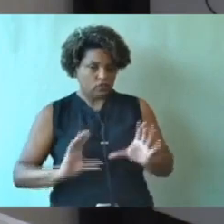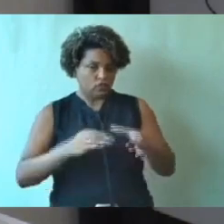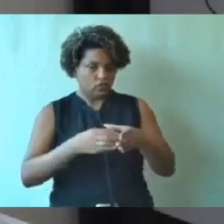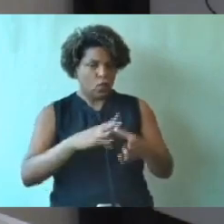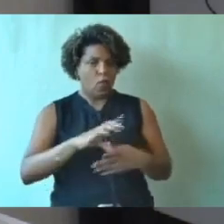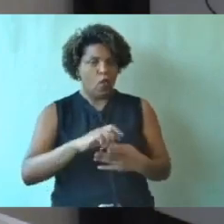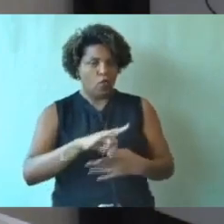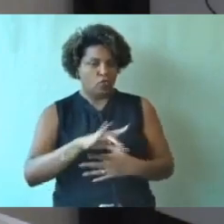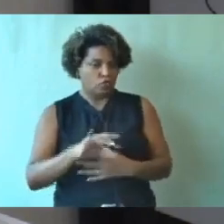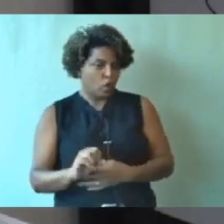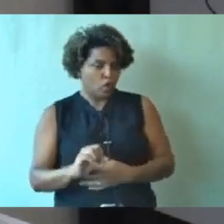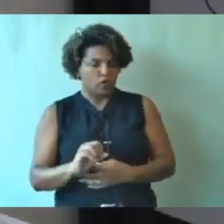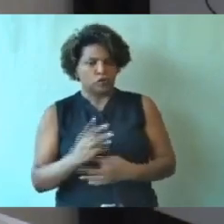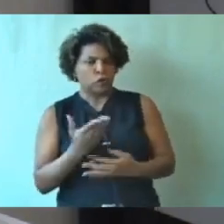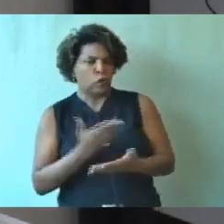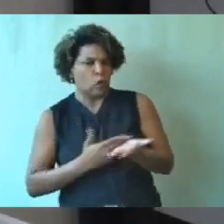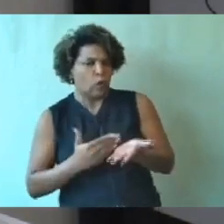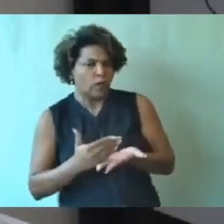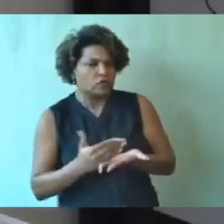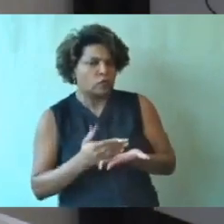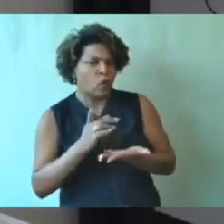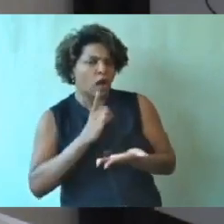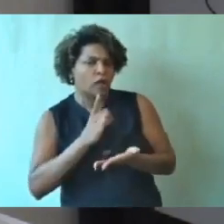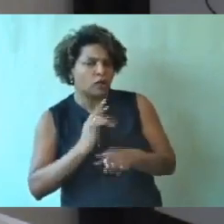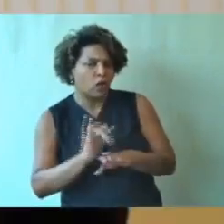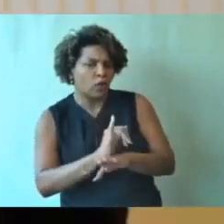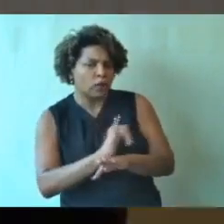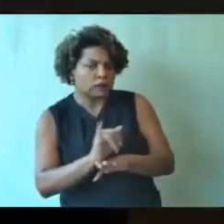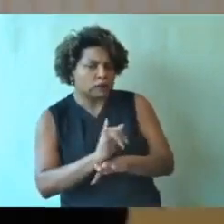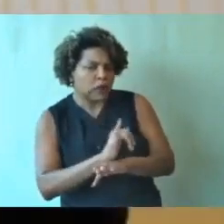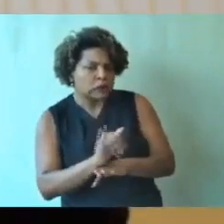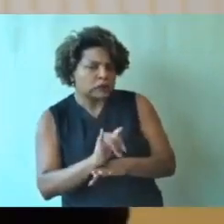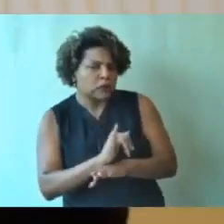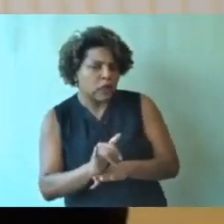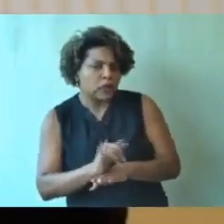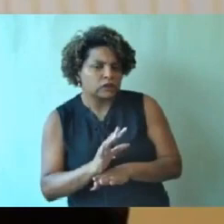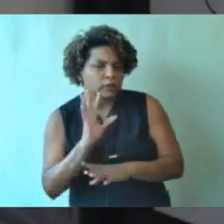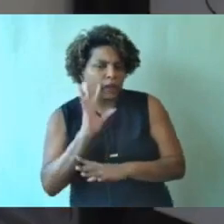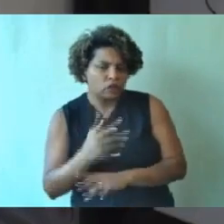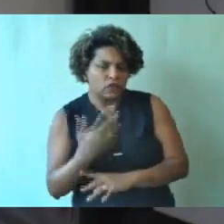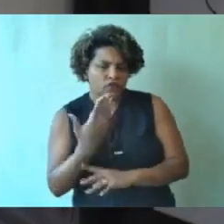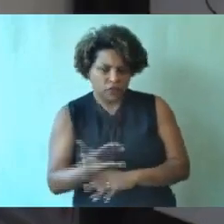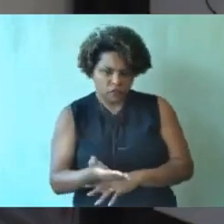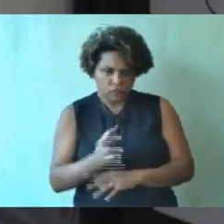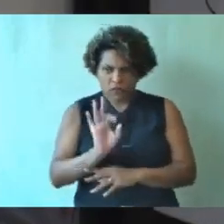né, de sair desse imbróglio, né? Exatamente. Tá.